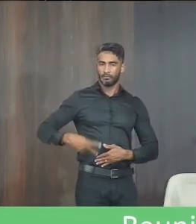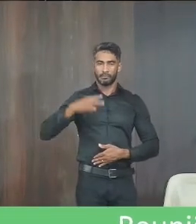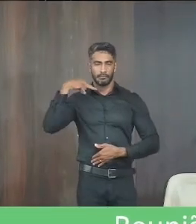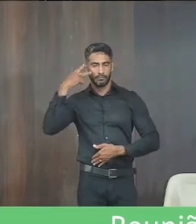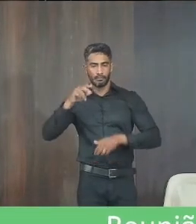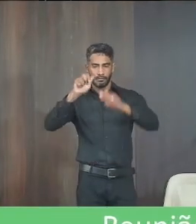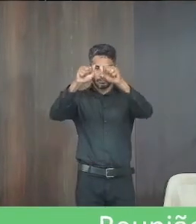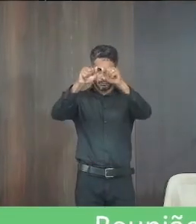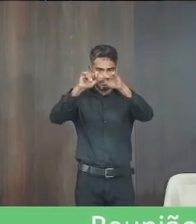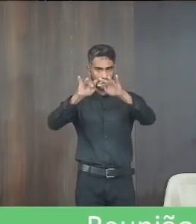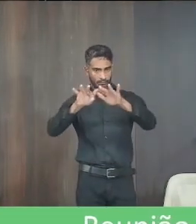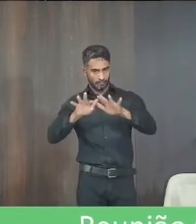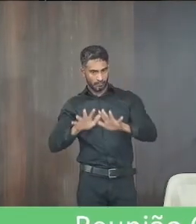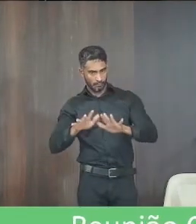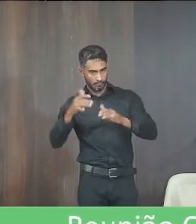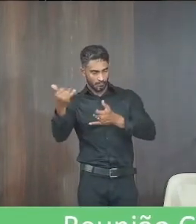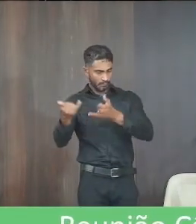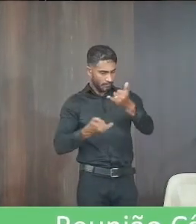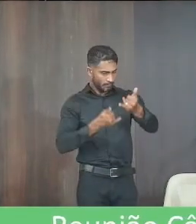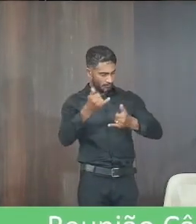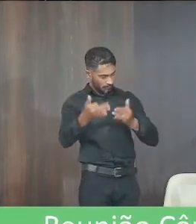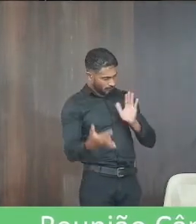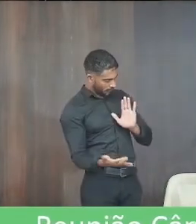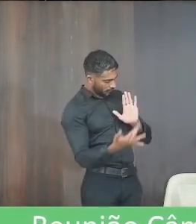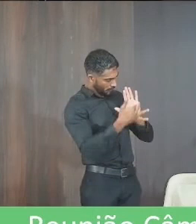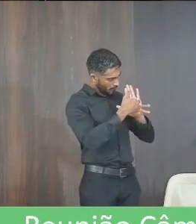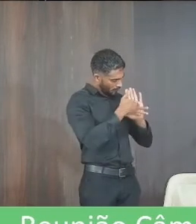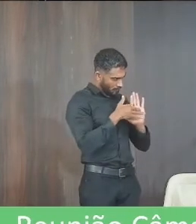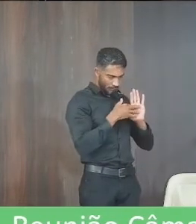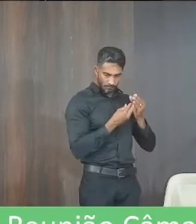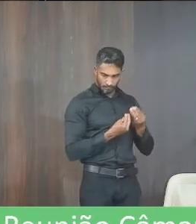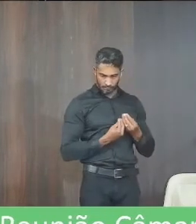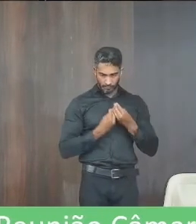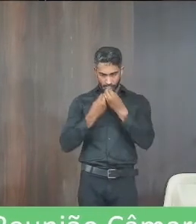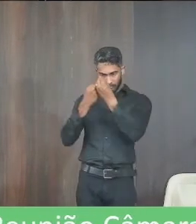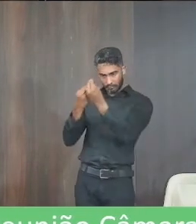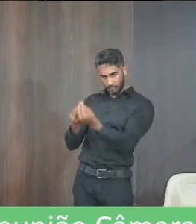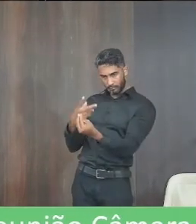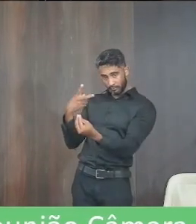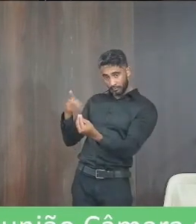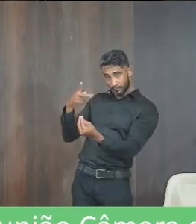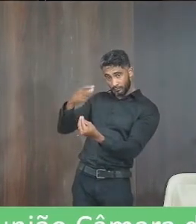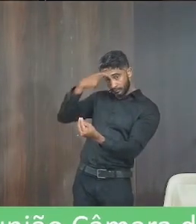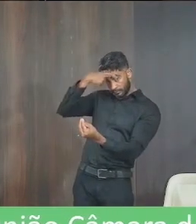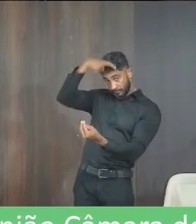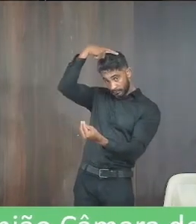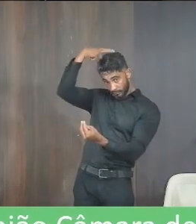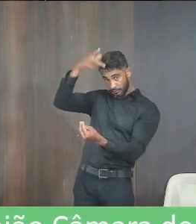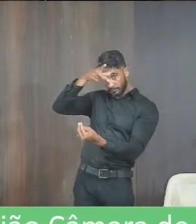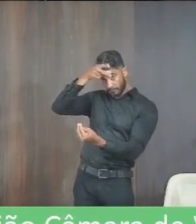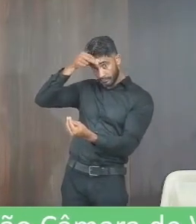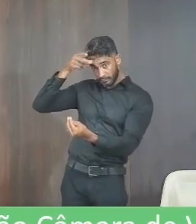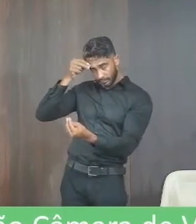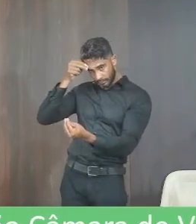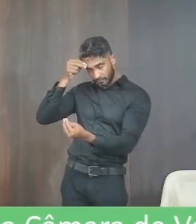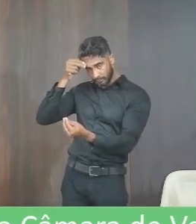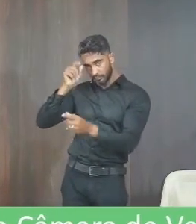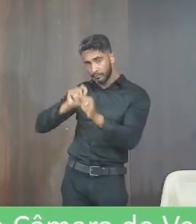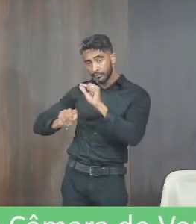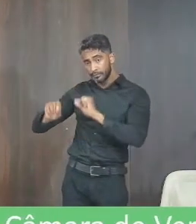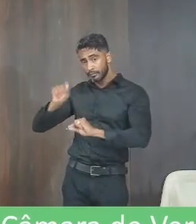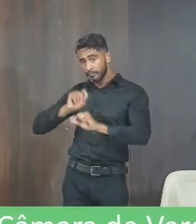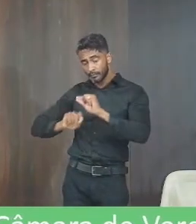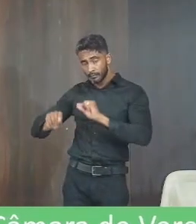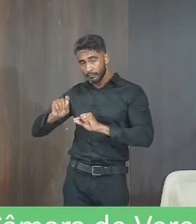vereador que subscreve requer que após tramitação regimental seja encaminhado ao senhor prefeito municipal de Janalbo José Aparecido Mendes Santos a